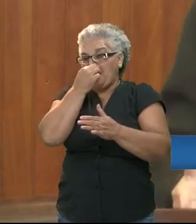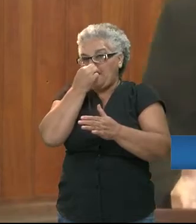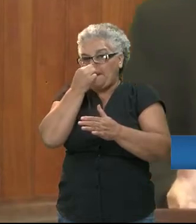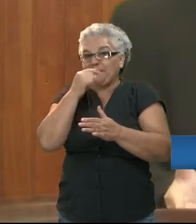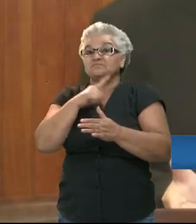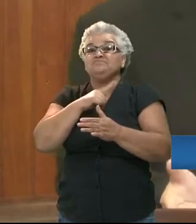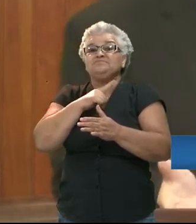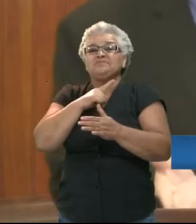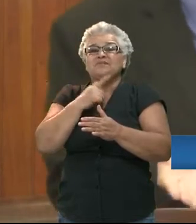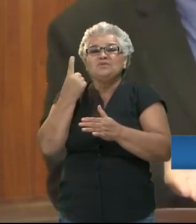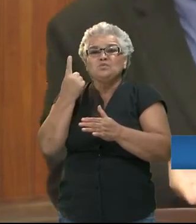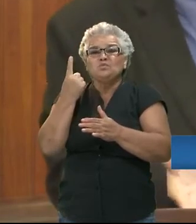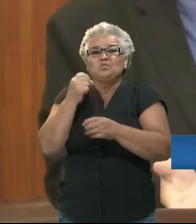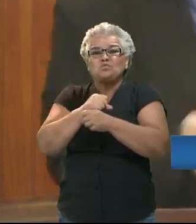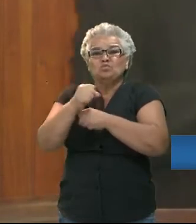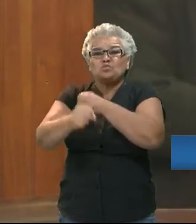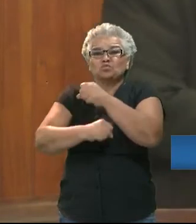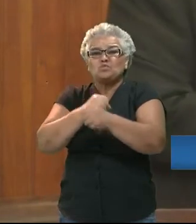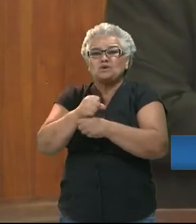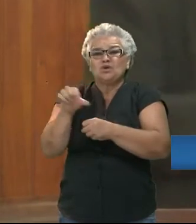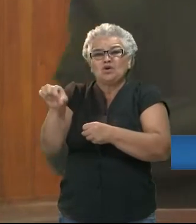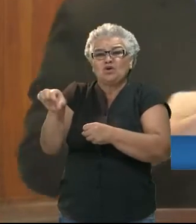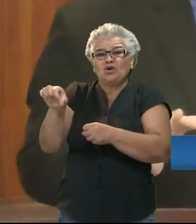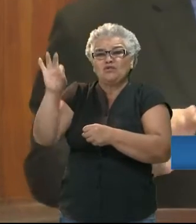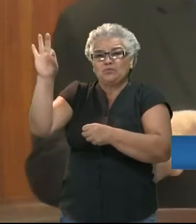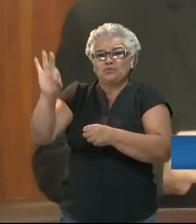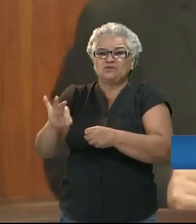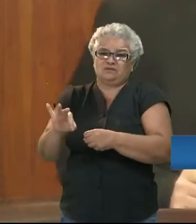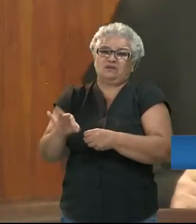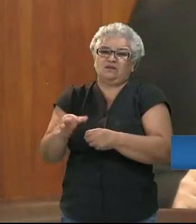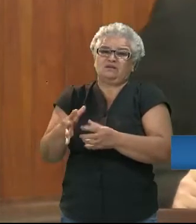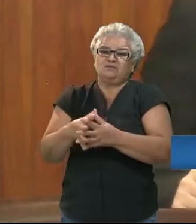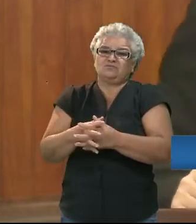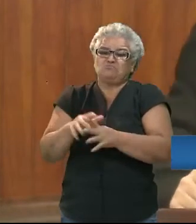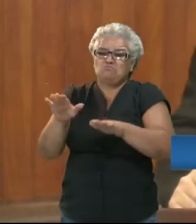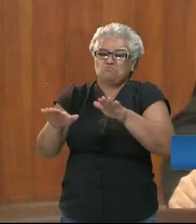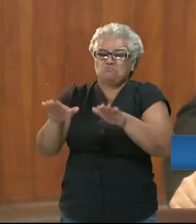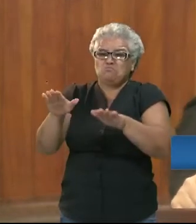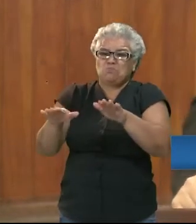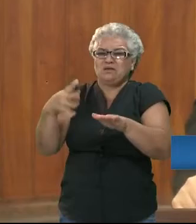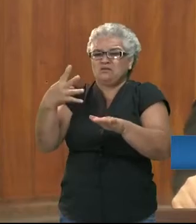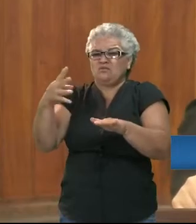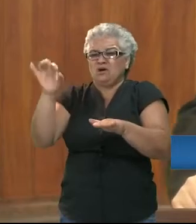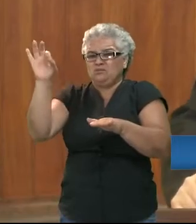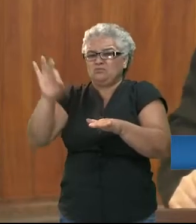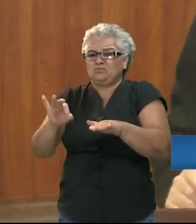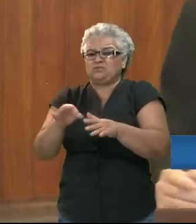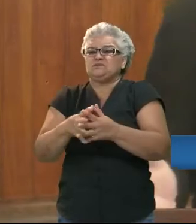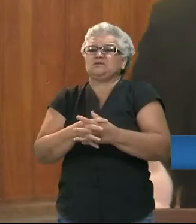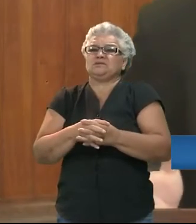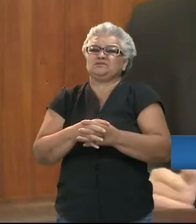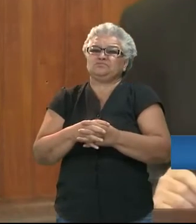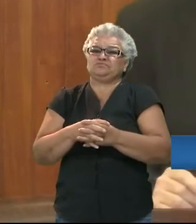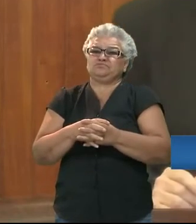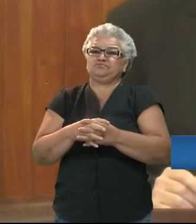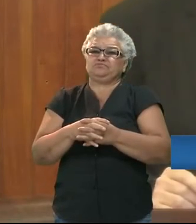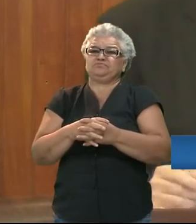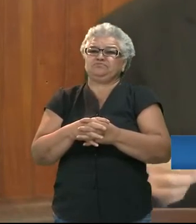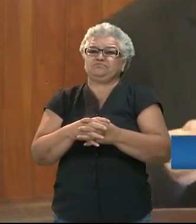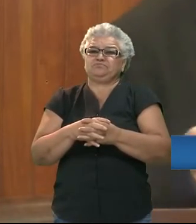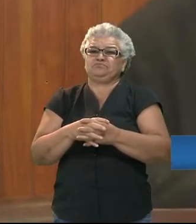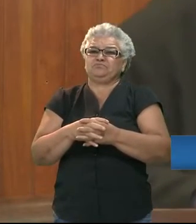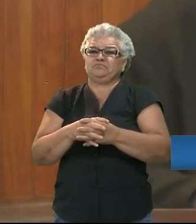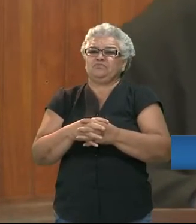foi 9%, mas ele contrapôs-se a um ano que foi 0%, dava uma média de 4%. Estava razoavelmente, porque também ninguém aqui